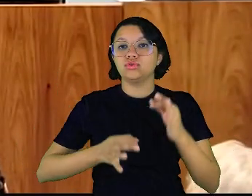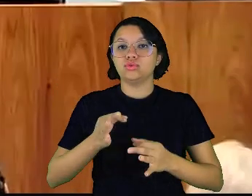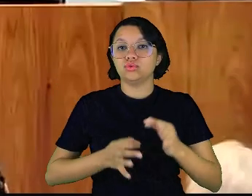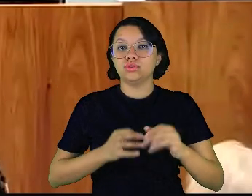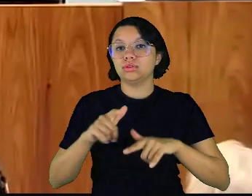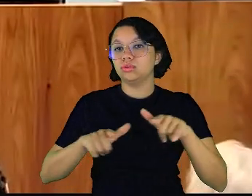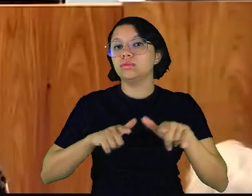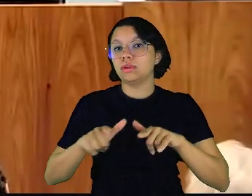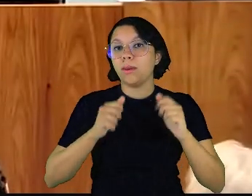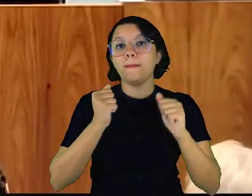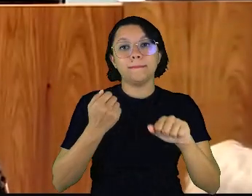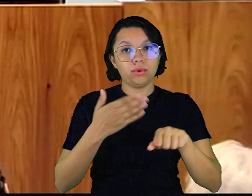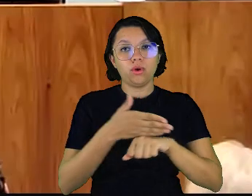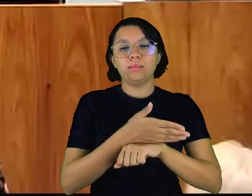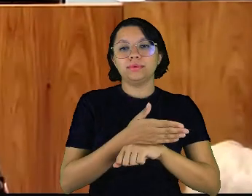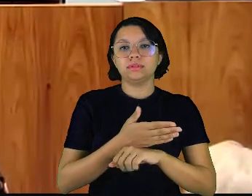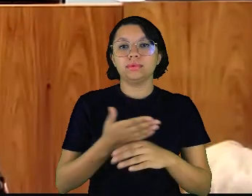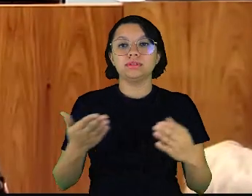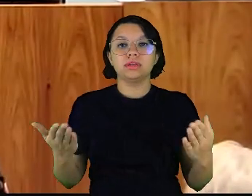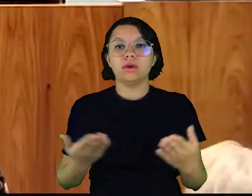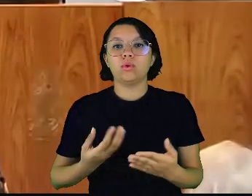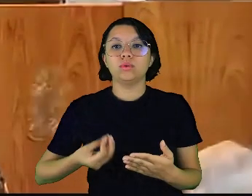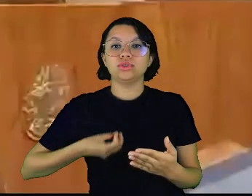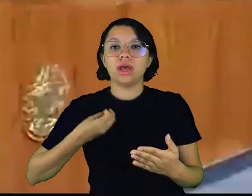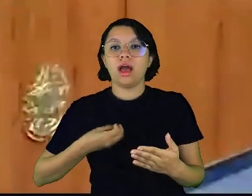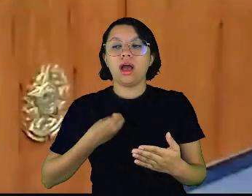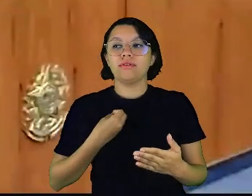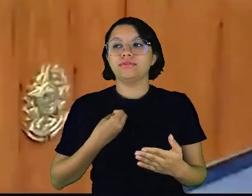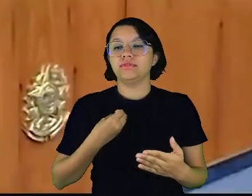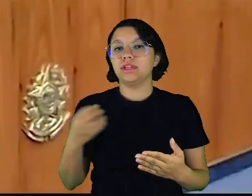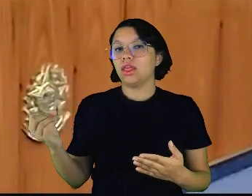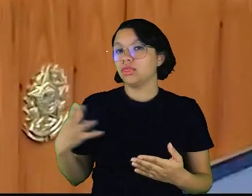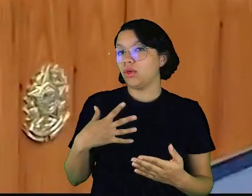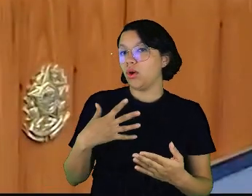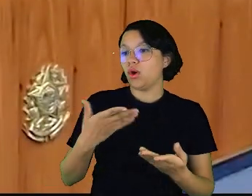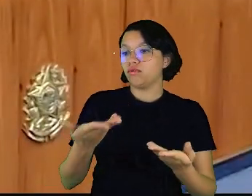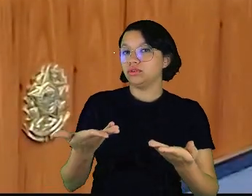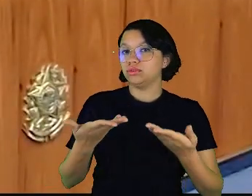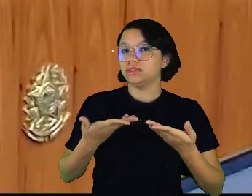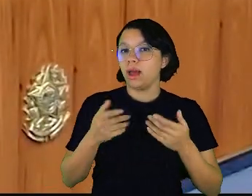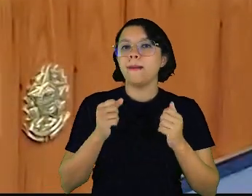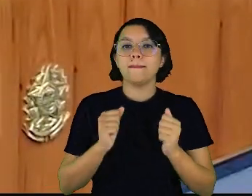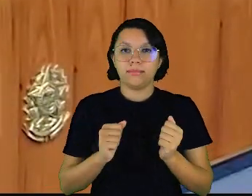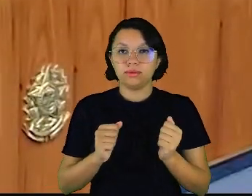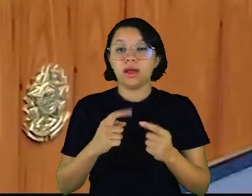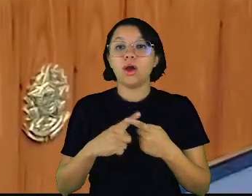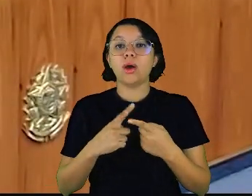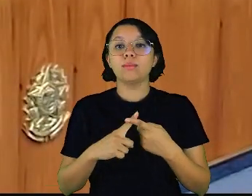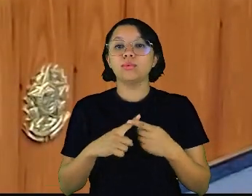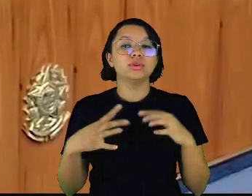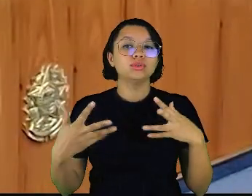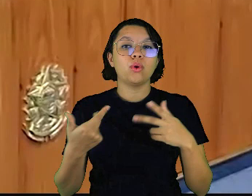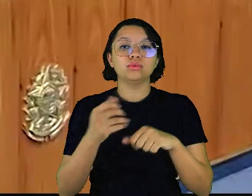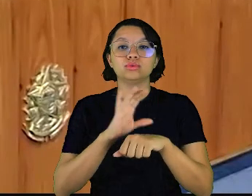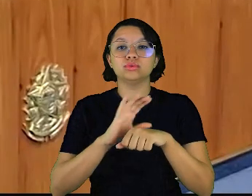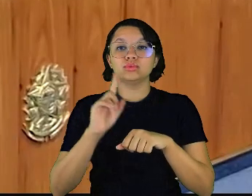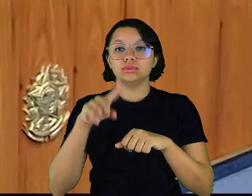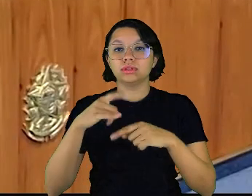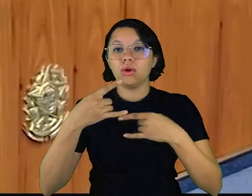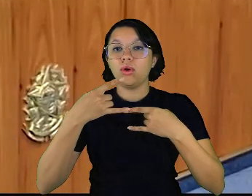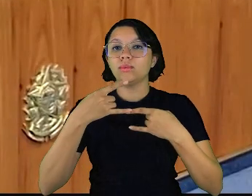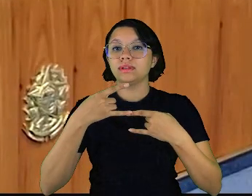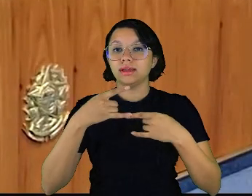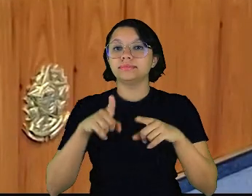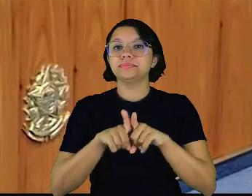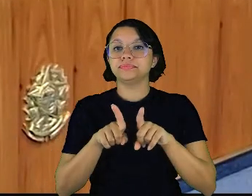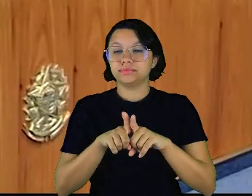poderão participar. Nós temos hoje a vida moderna nos dá essa possibilidade, porque os cursos são também